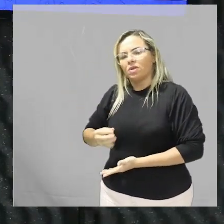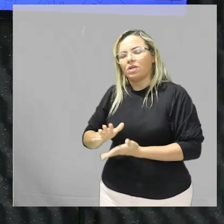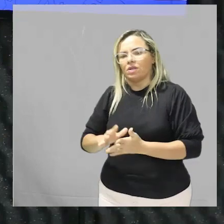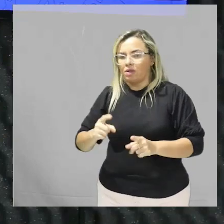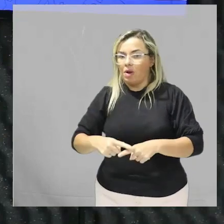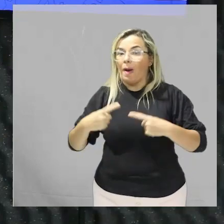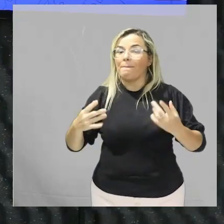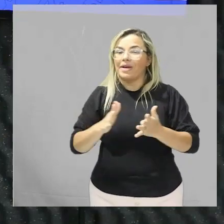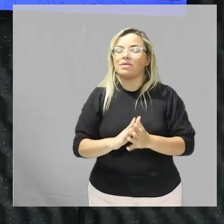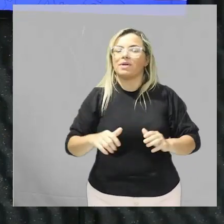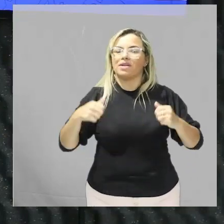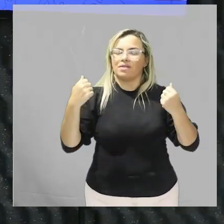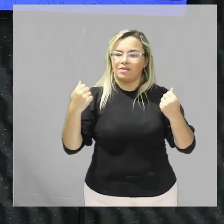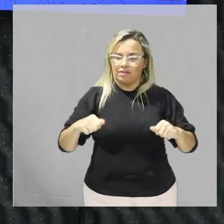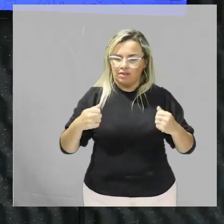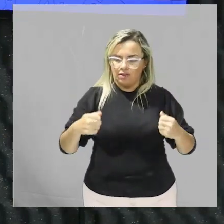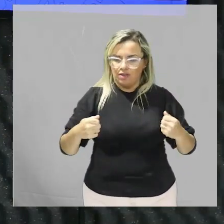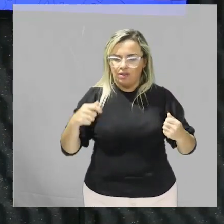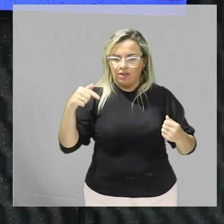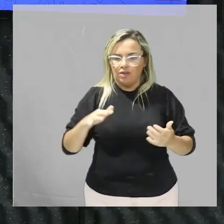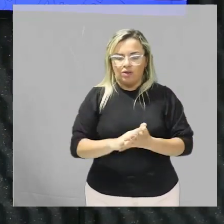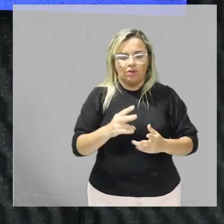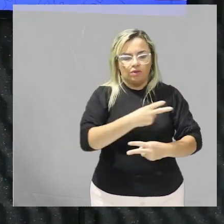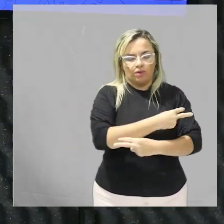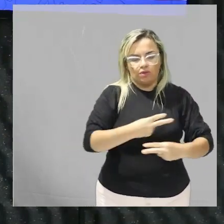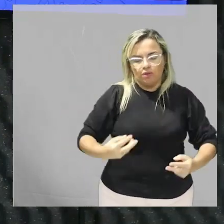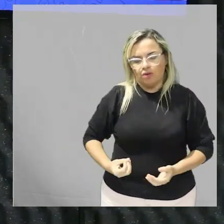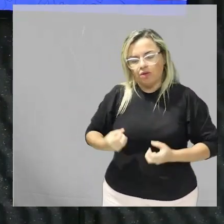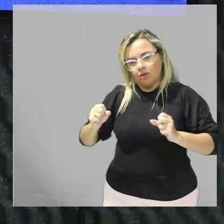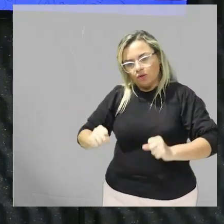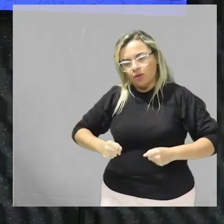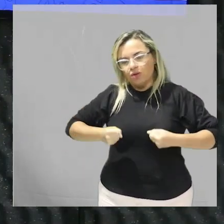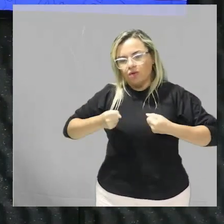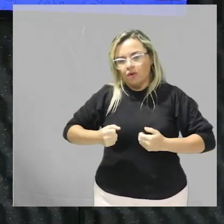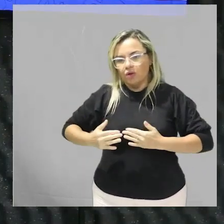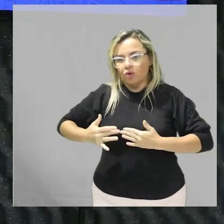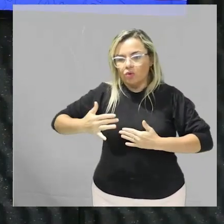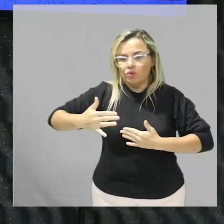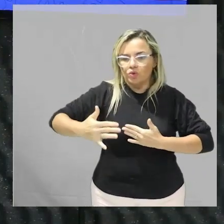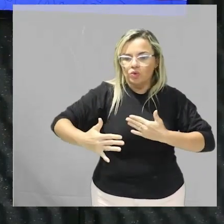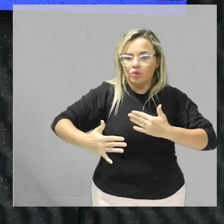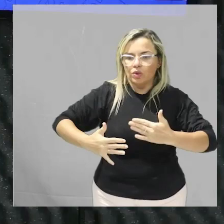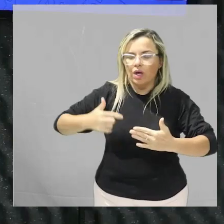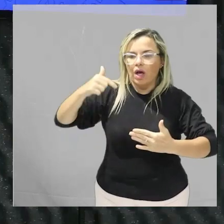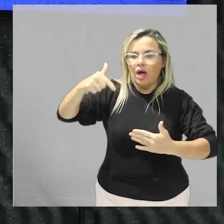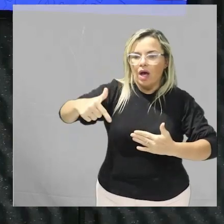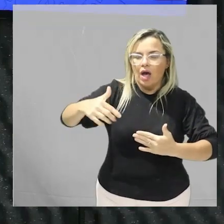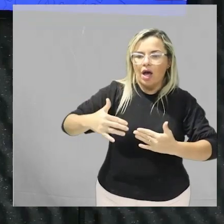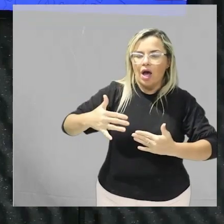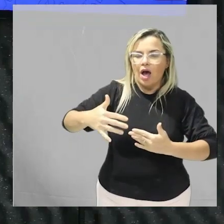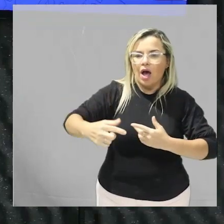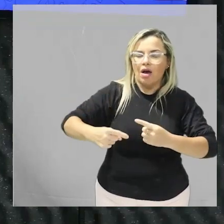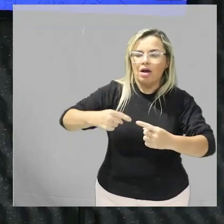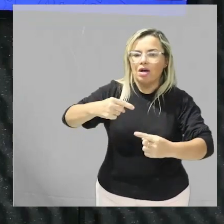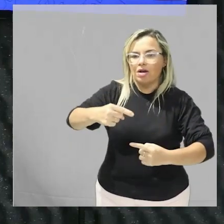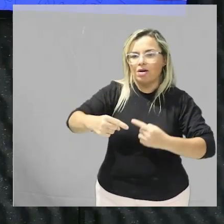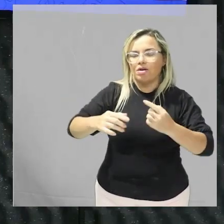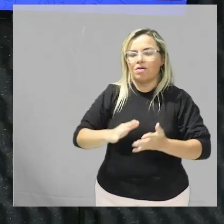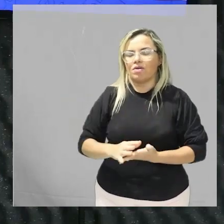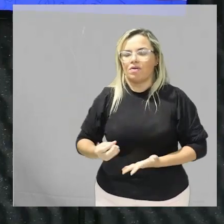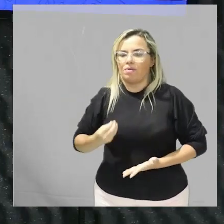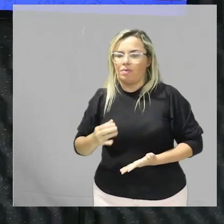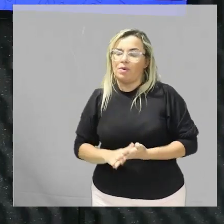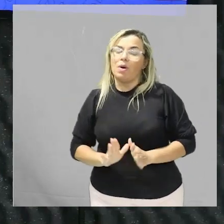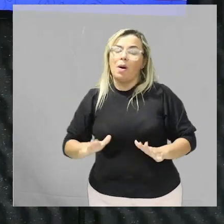que são necessárias para que os seres vivos possam continuar vivos. Os seres vivos precisam de água. Os